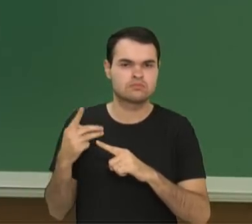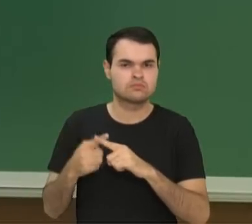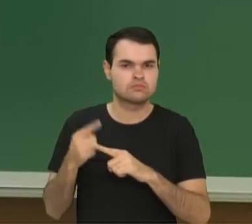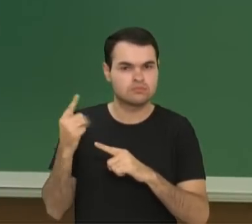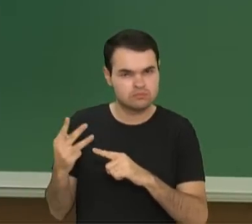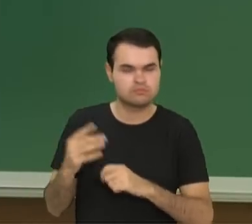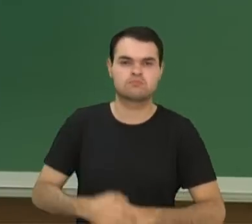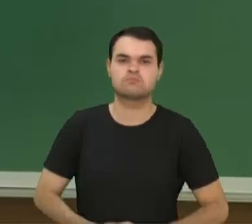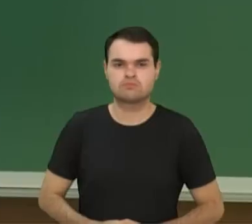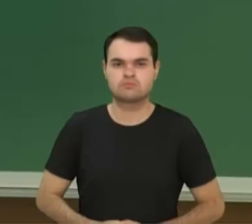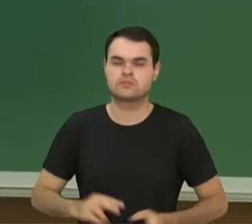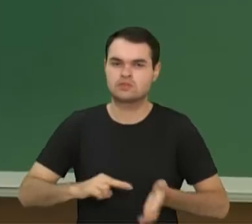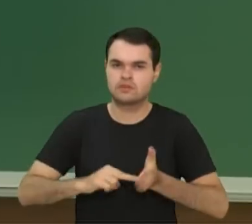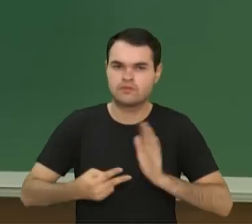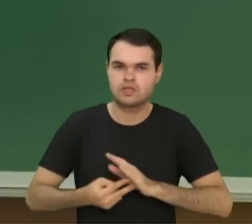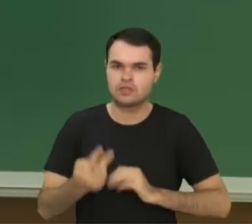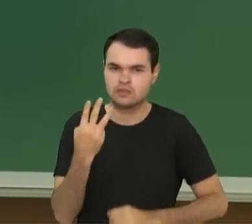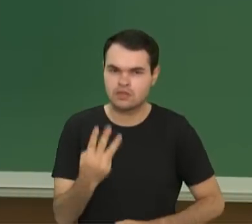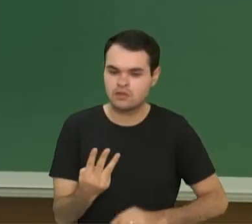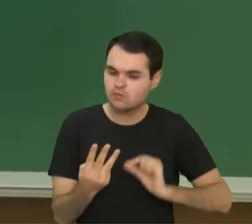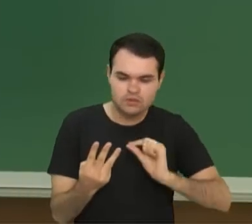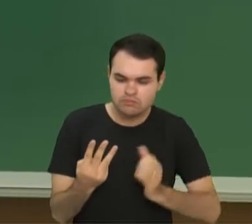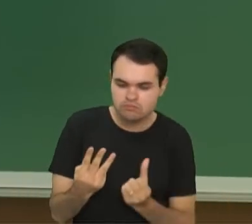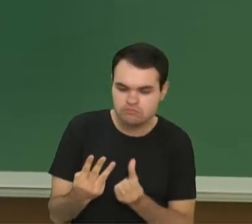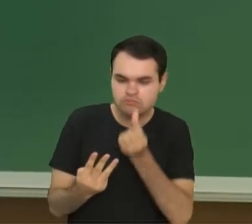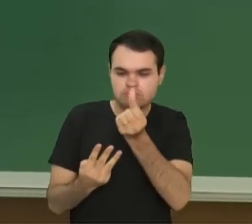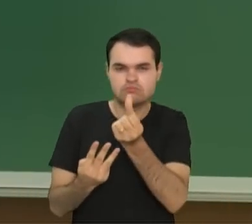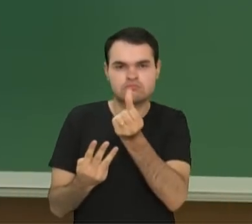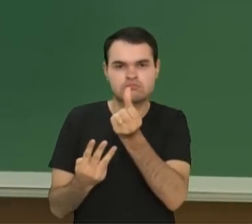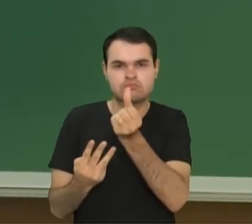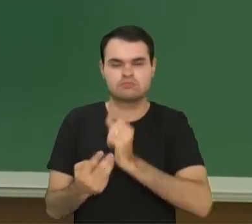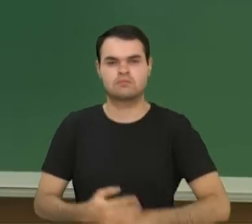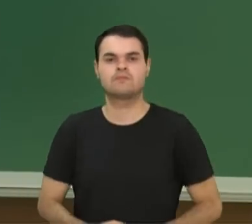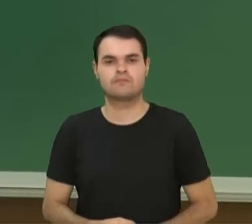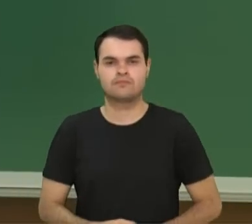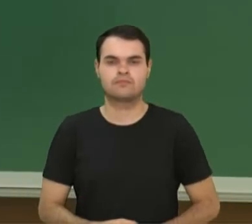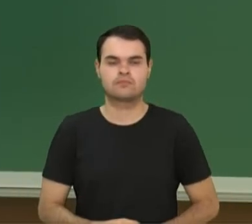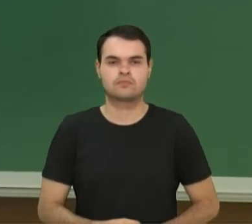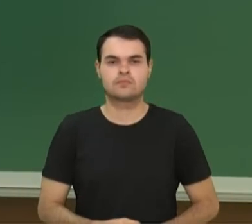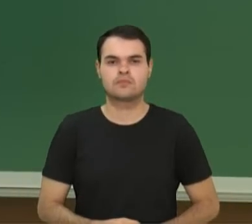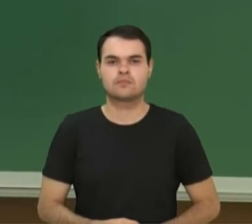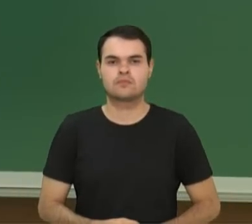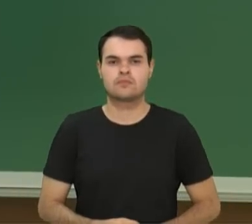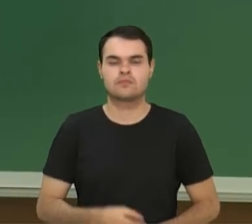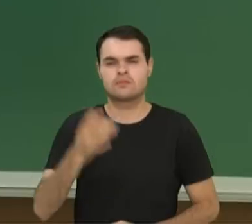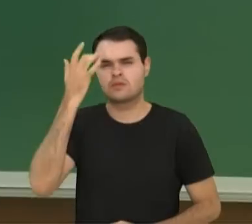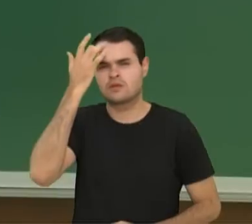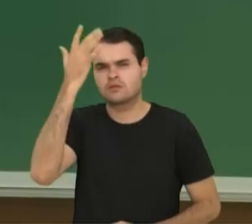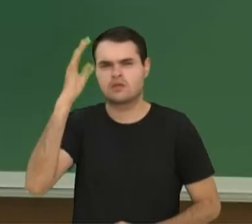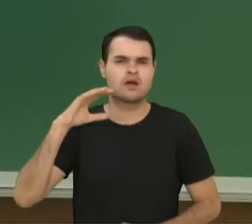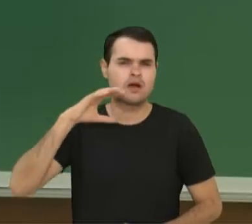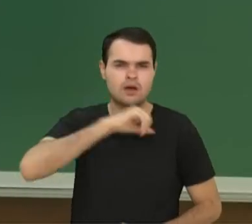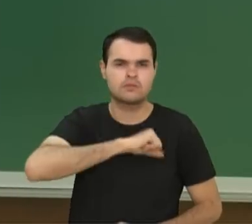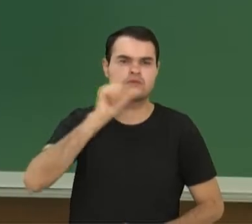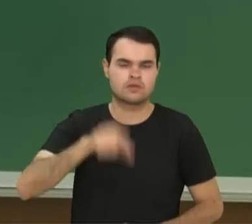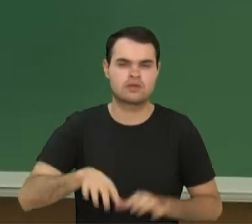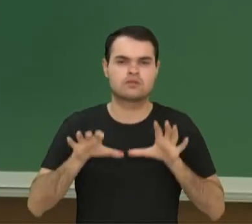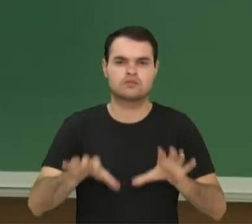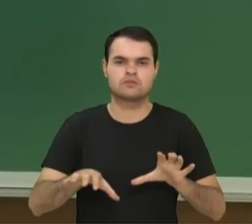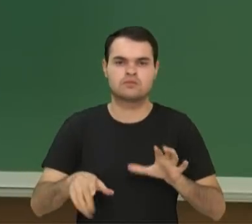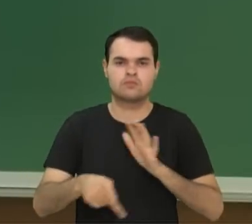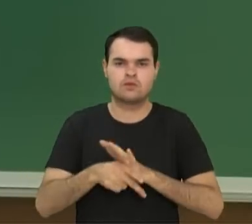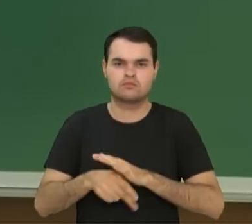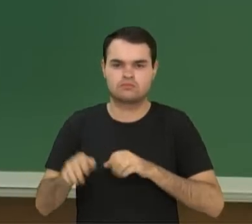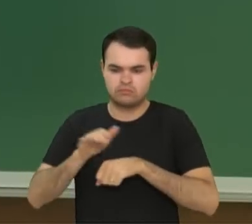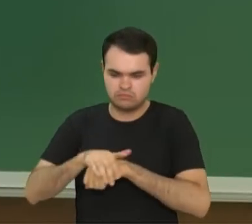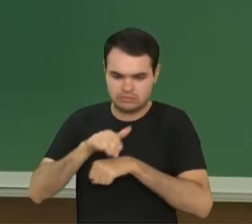vezes 3 é 3 elevado à sexta. A maneira de a gente poder fazer mais rápido é exatamente usando a